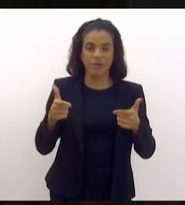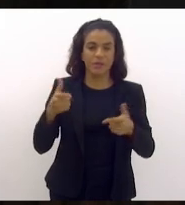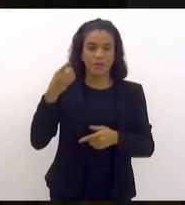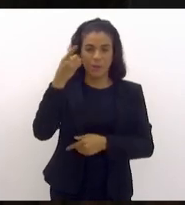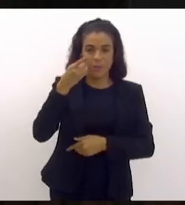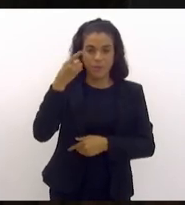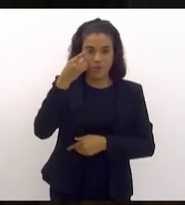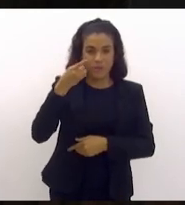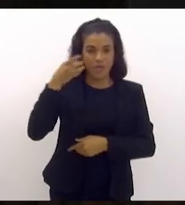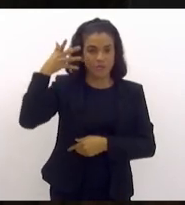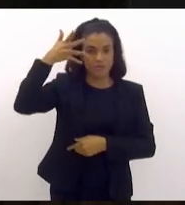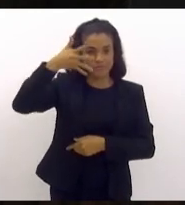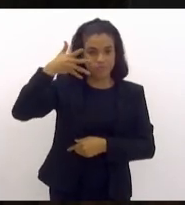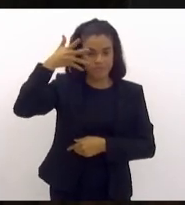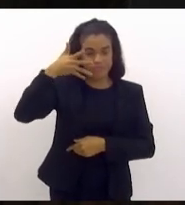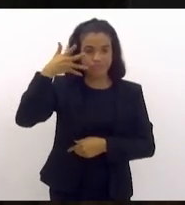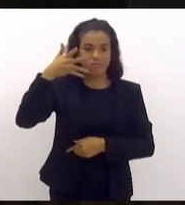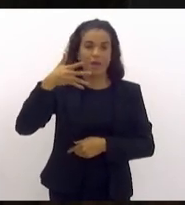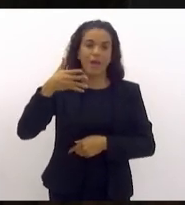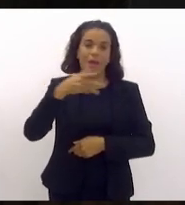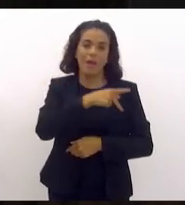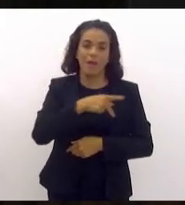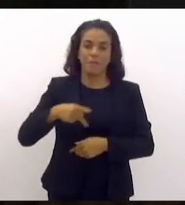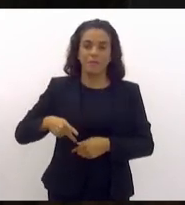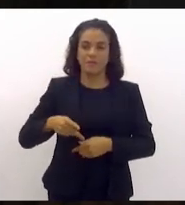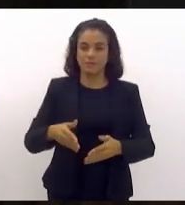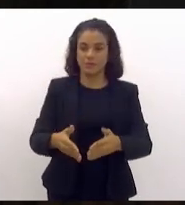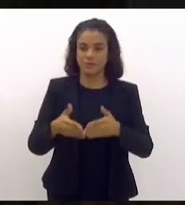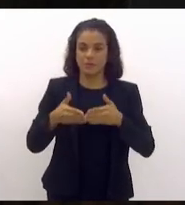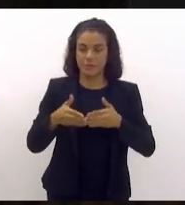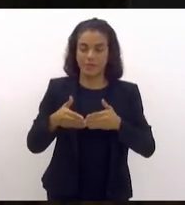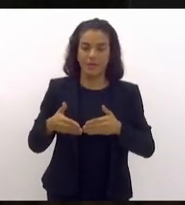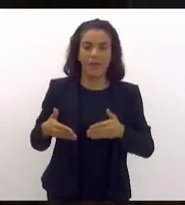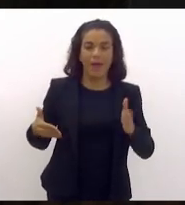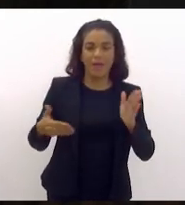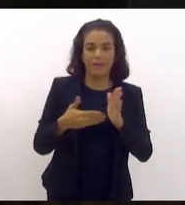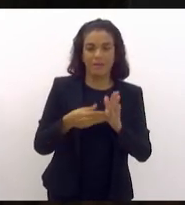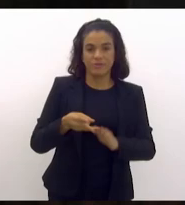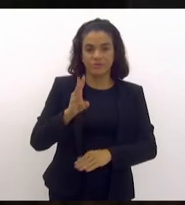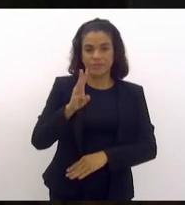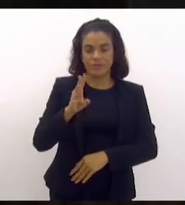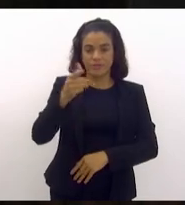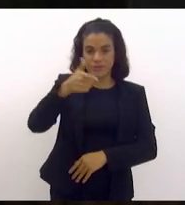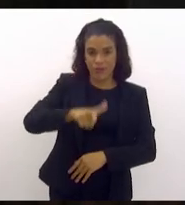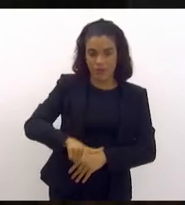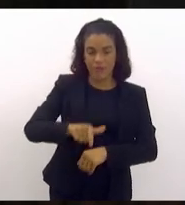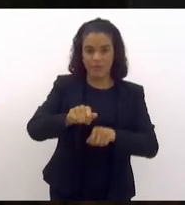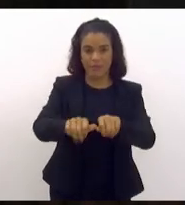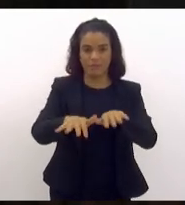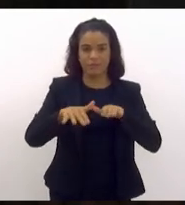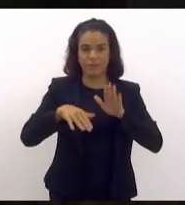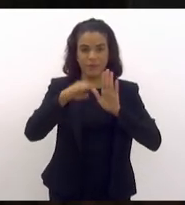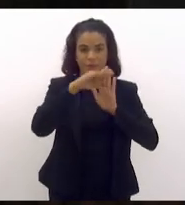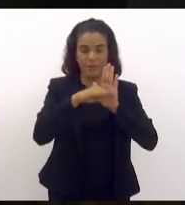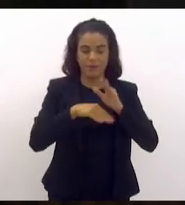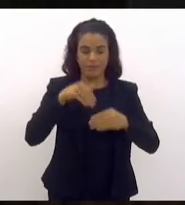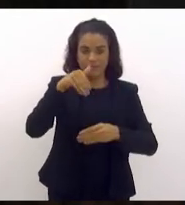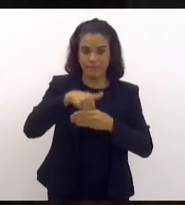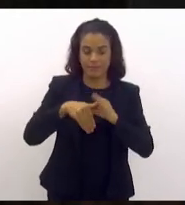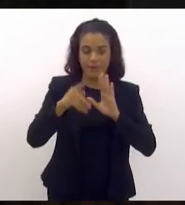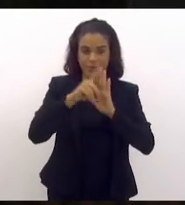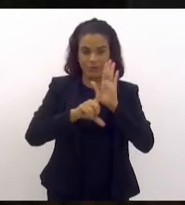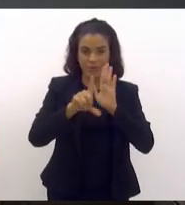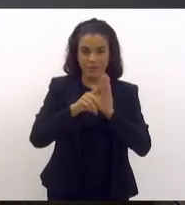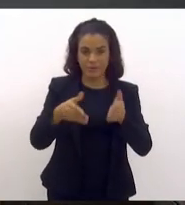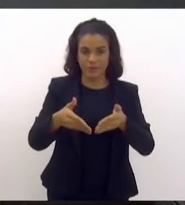orador inscrito a presidência suspende a sessão até às 15 horas quando retornaremos com a ordem do dia está suspensa